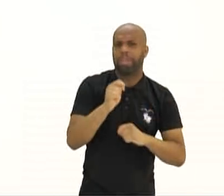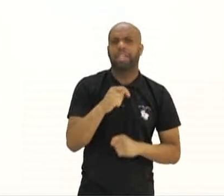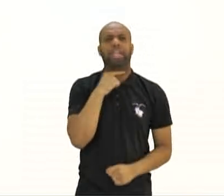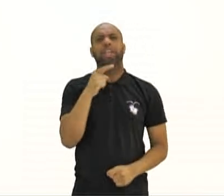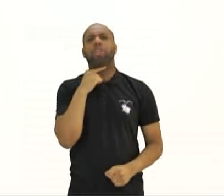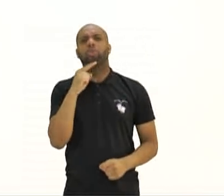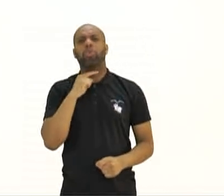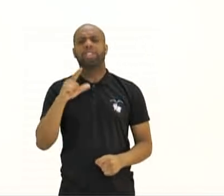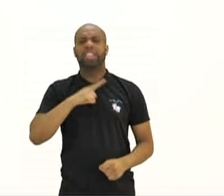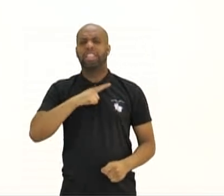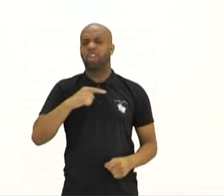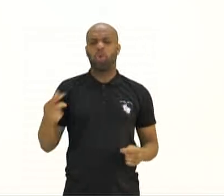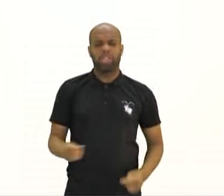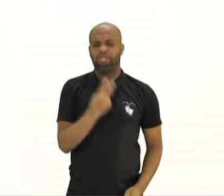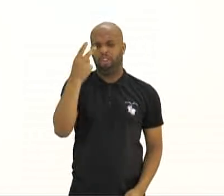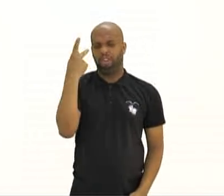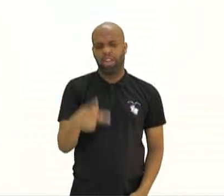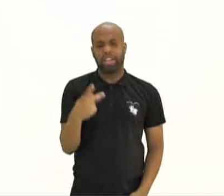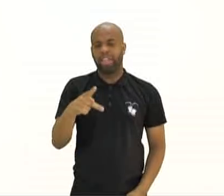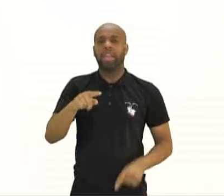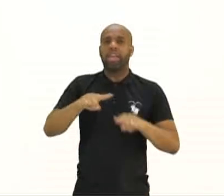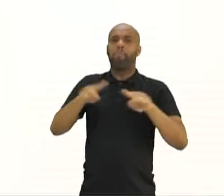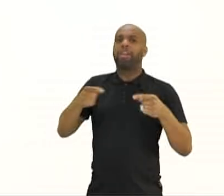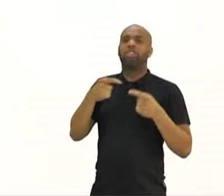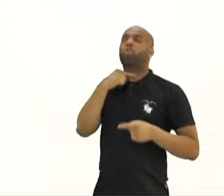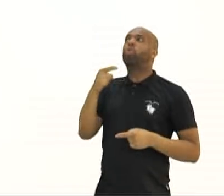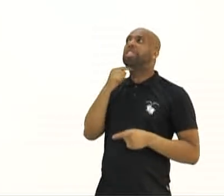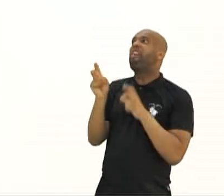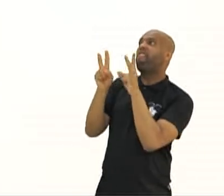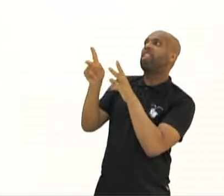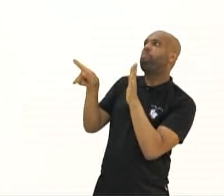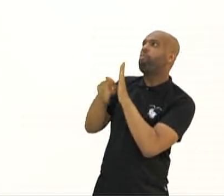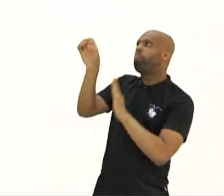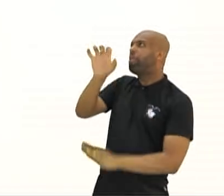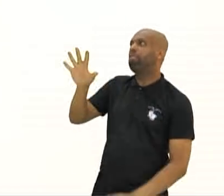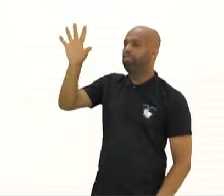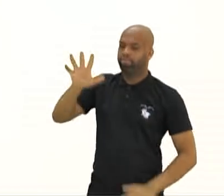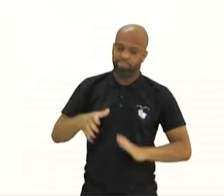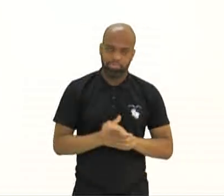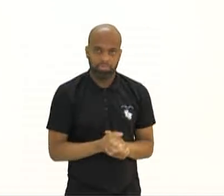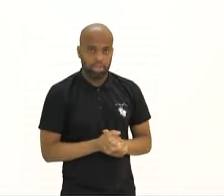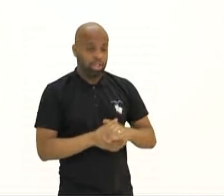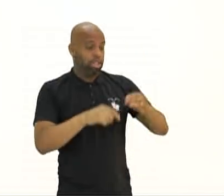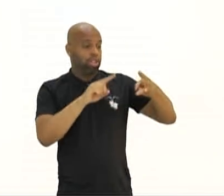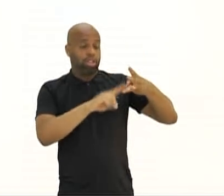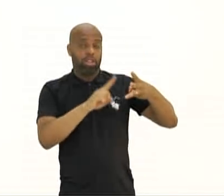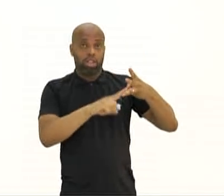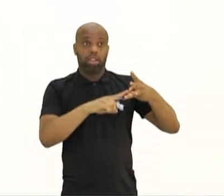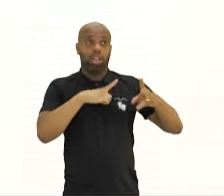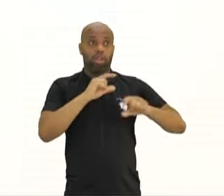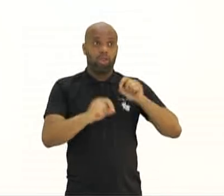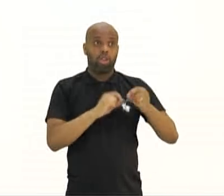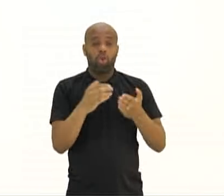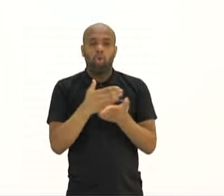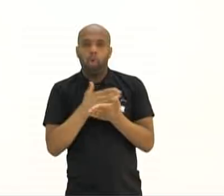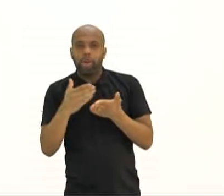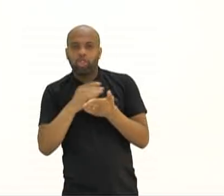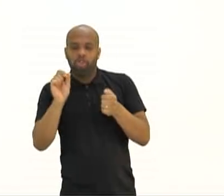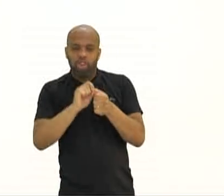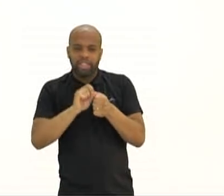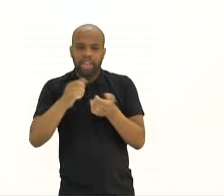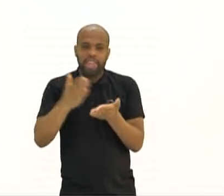bens valorizados na Europa? Ou letra C. A instalação de feitorias